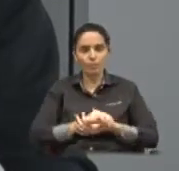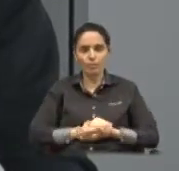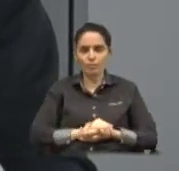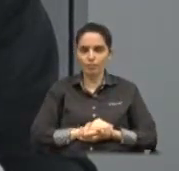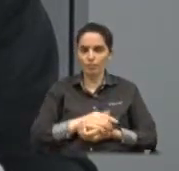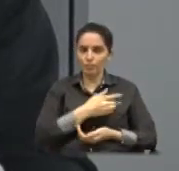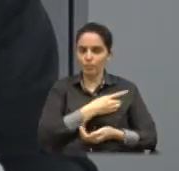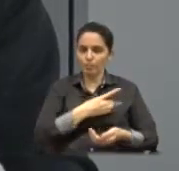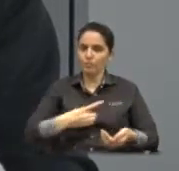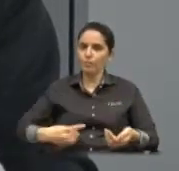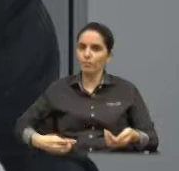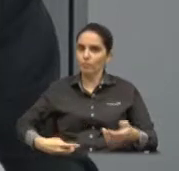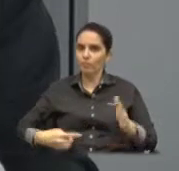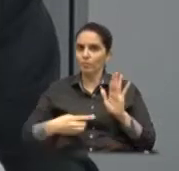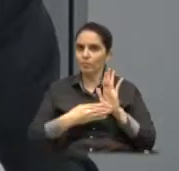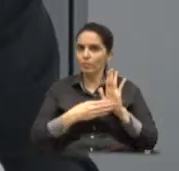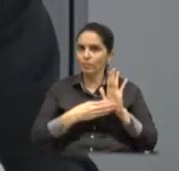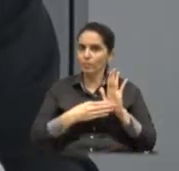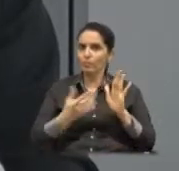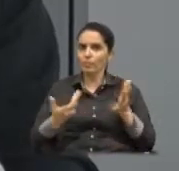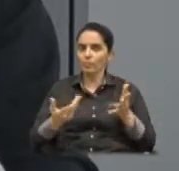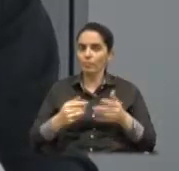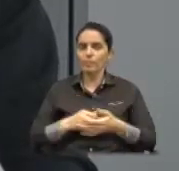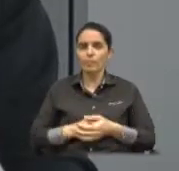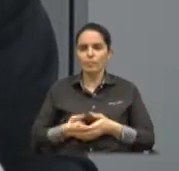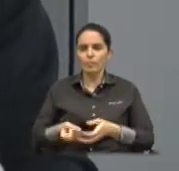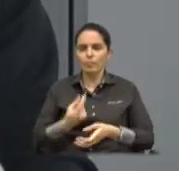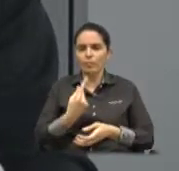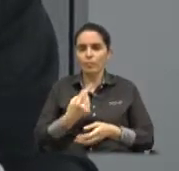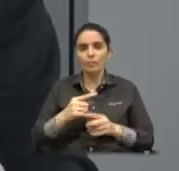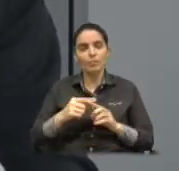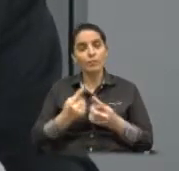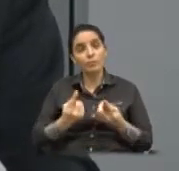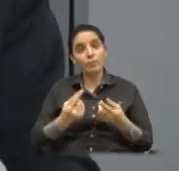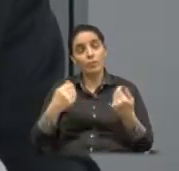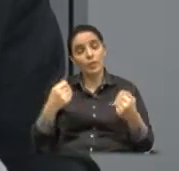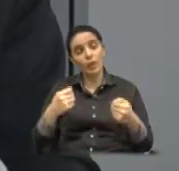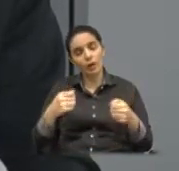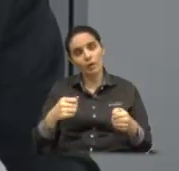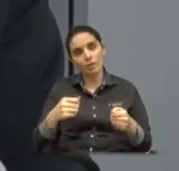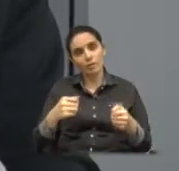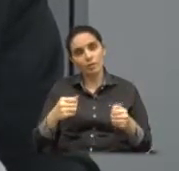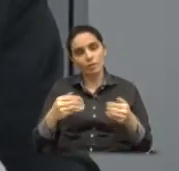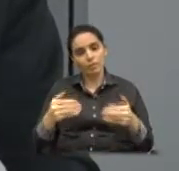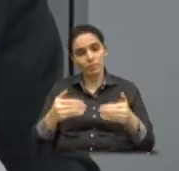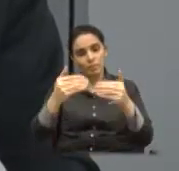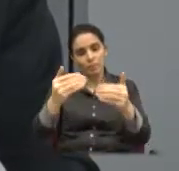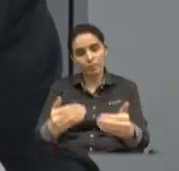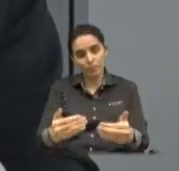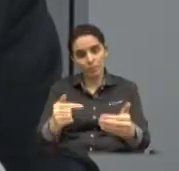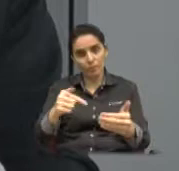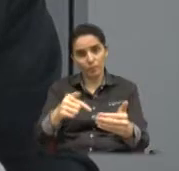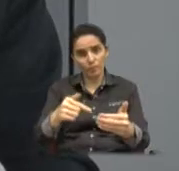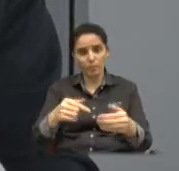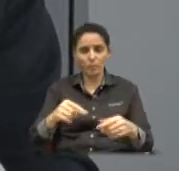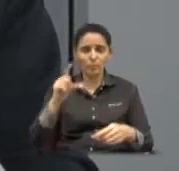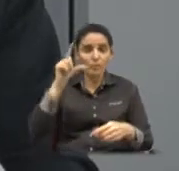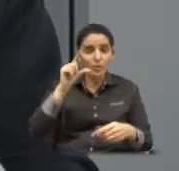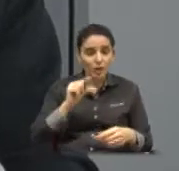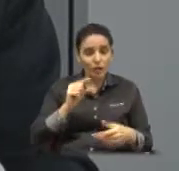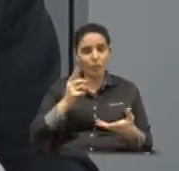pelos deputados, mas acho que é uma forma pequena de expressarmos um pouco o nosso sentimento e o